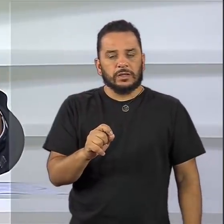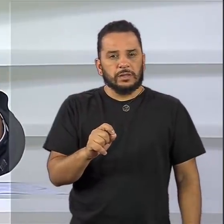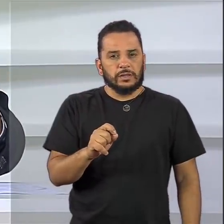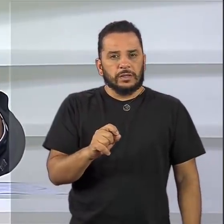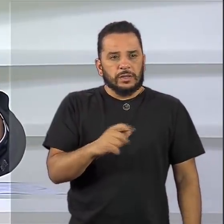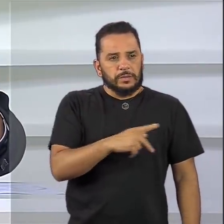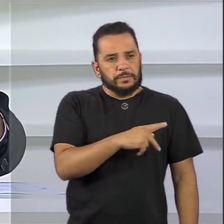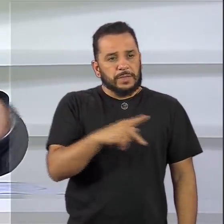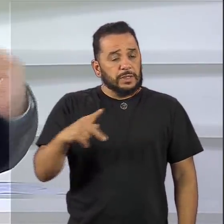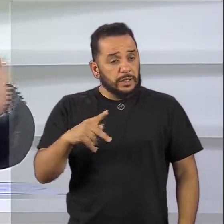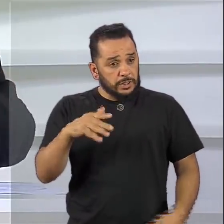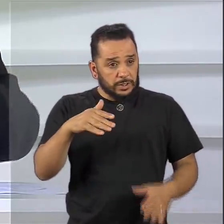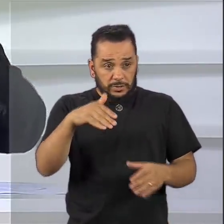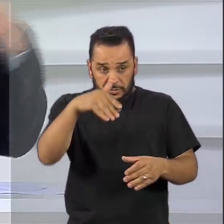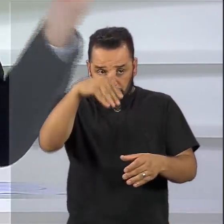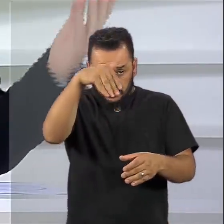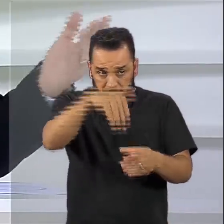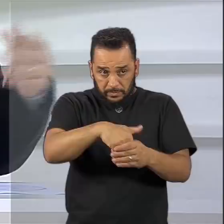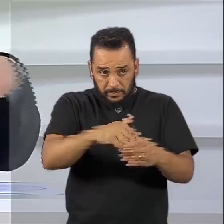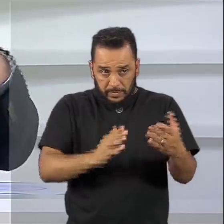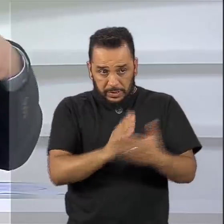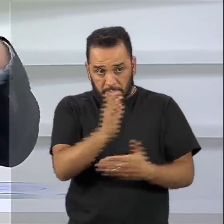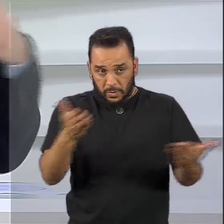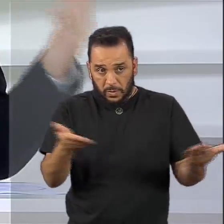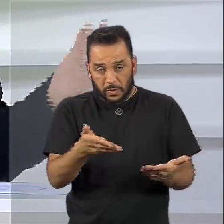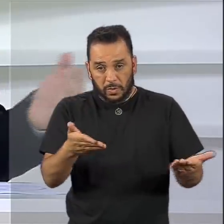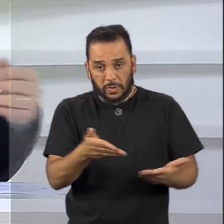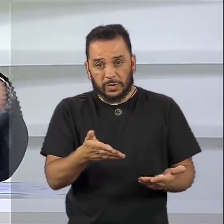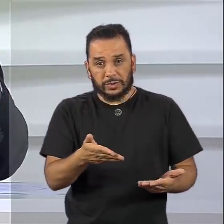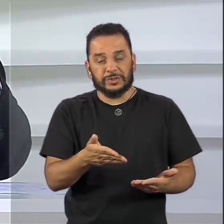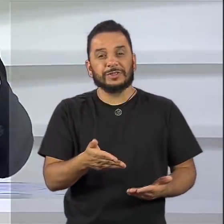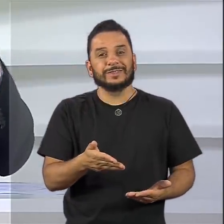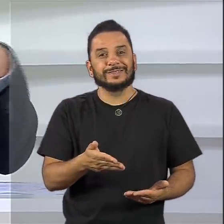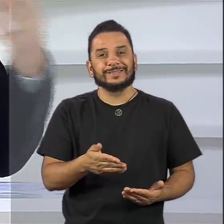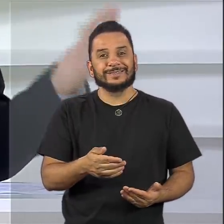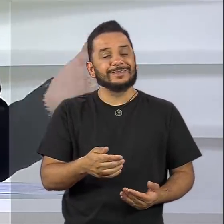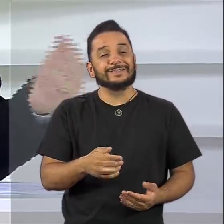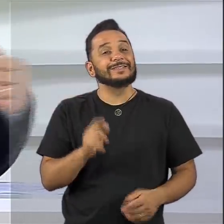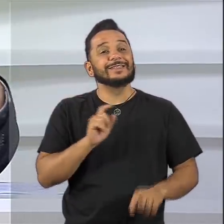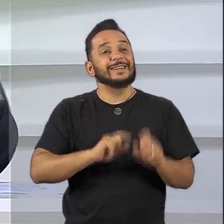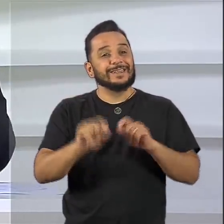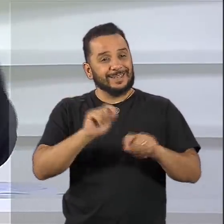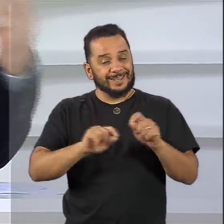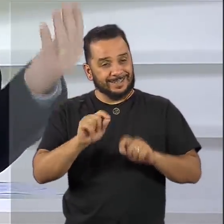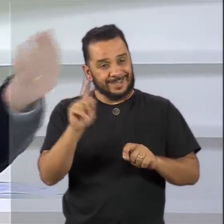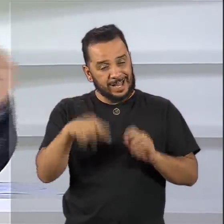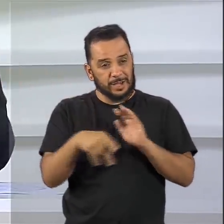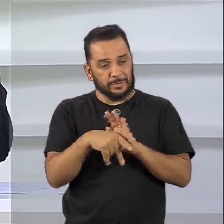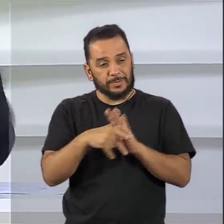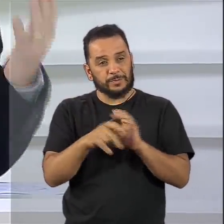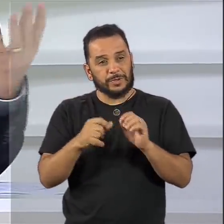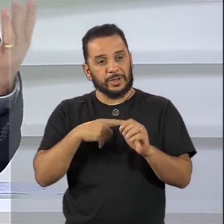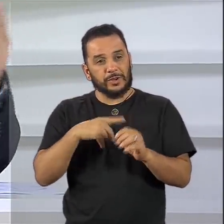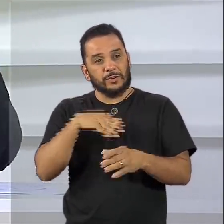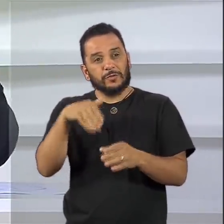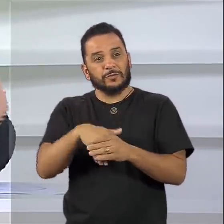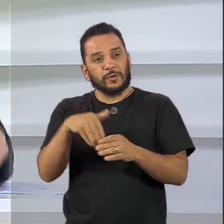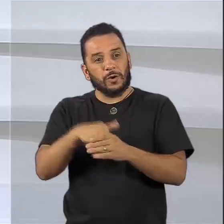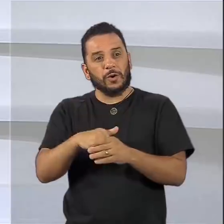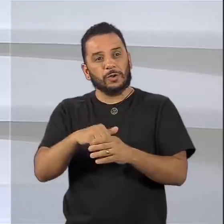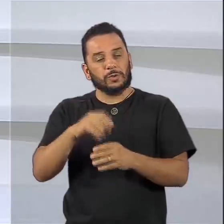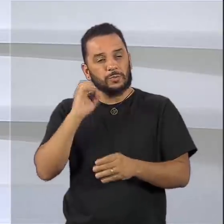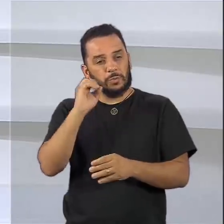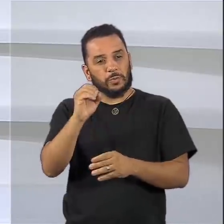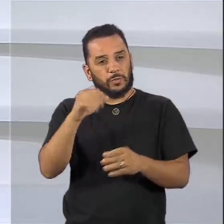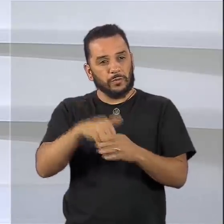presidente eleito hoje seria o candidato do indeciso, do voto nulo, do não sei o quê. Então não tem, né? Vou falar